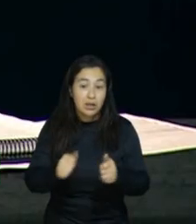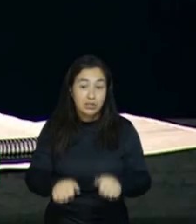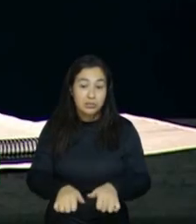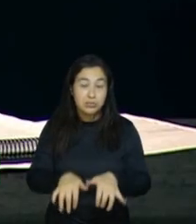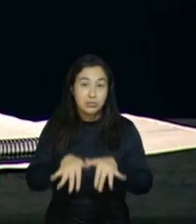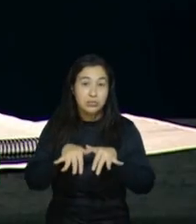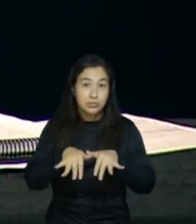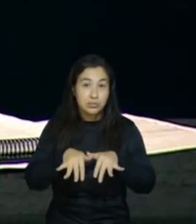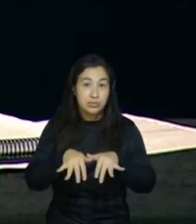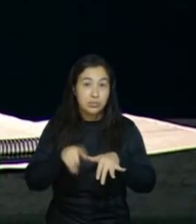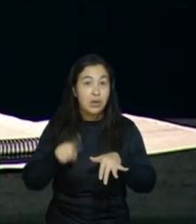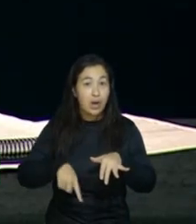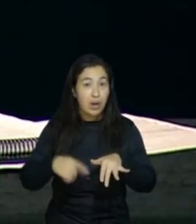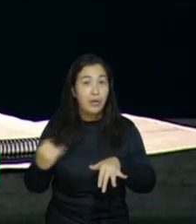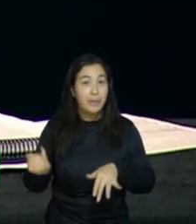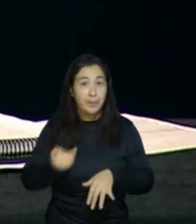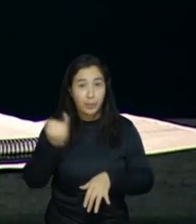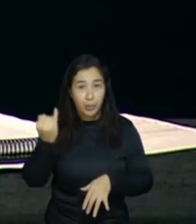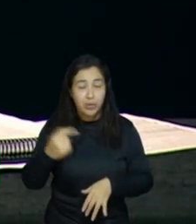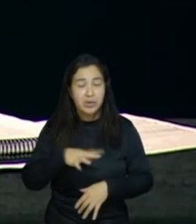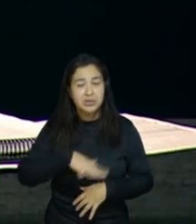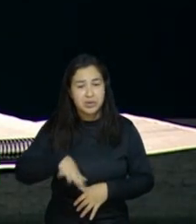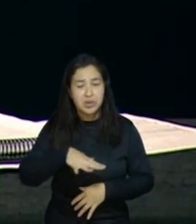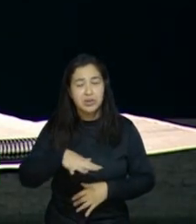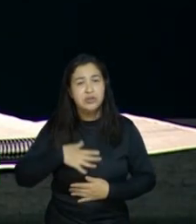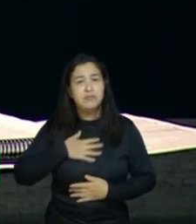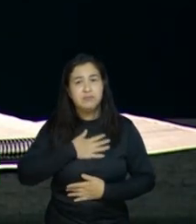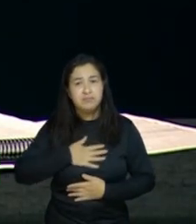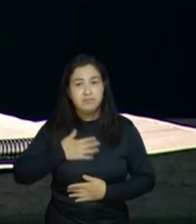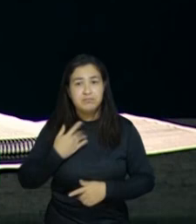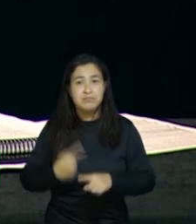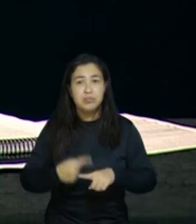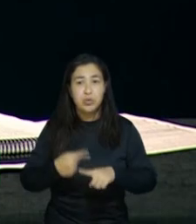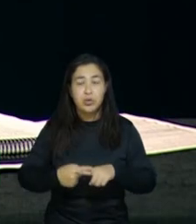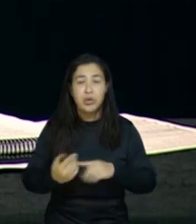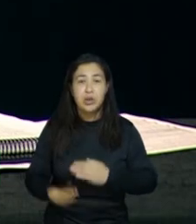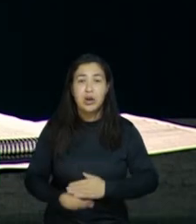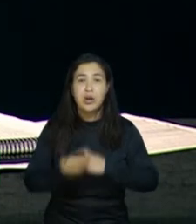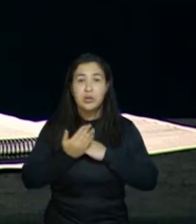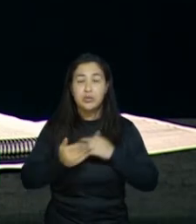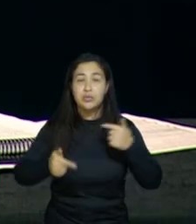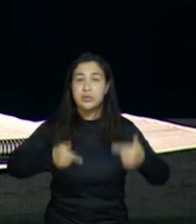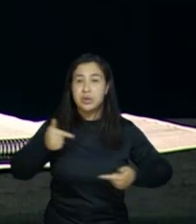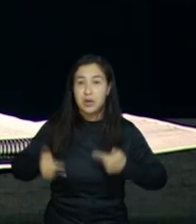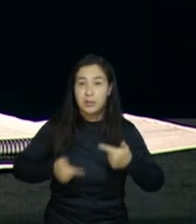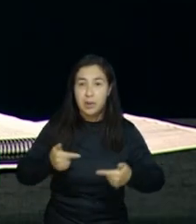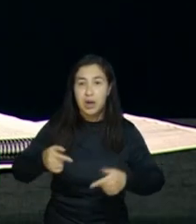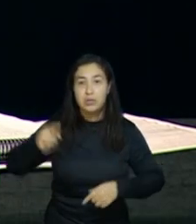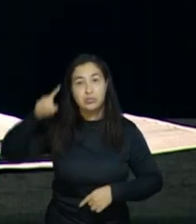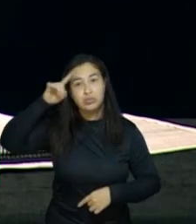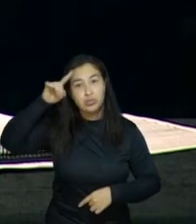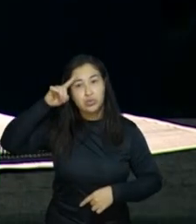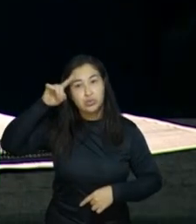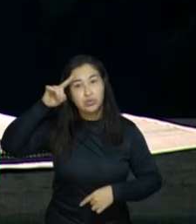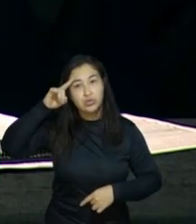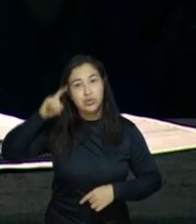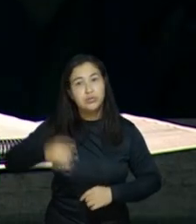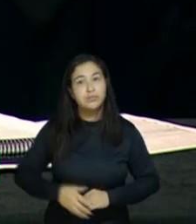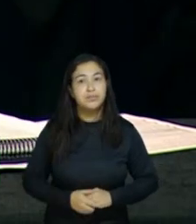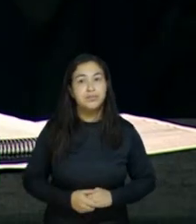valia este momento, porque ele enriquece o nosso trabalho, o nosso dia a dia e os nossos encaminhamentos.